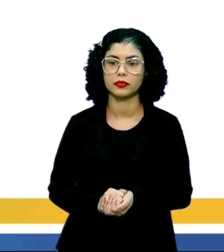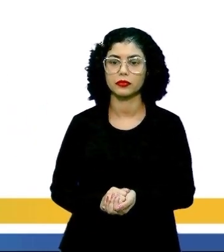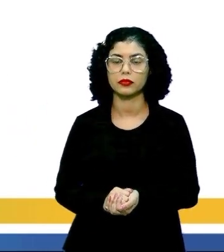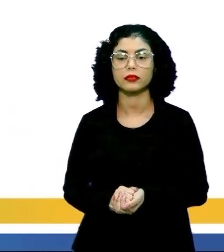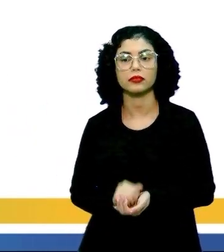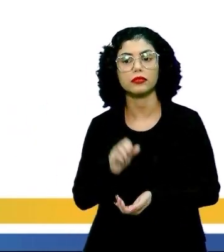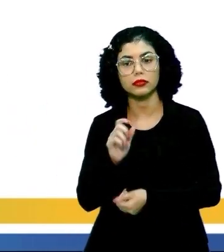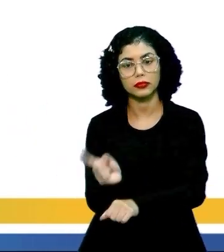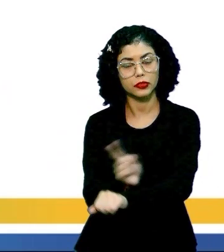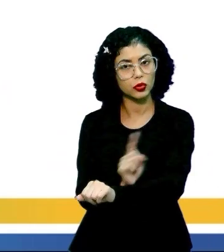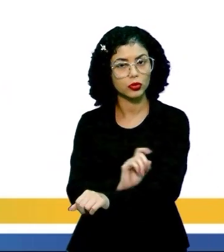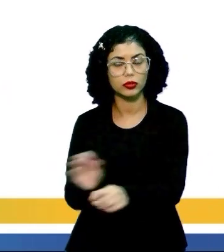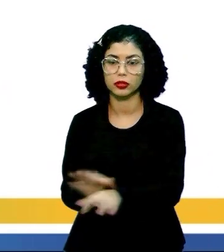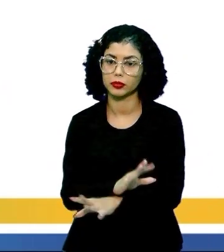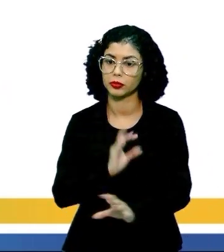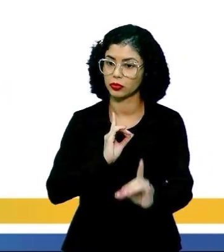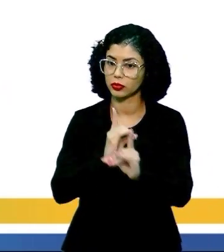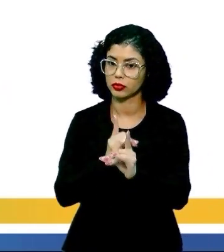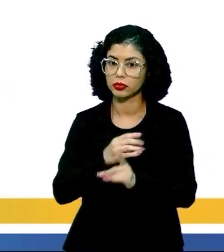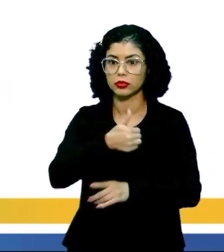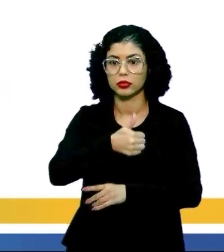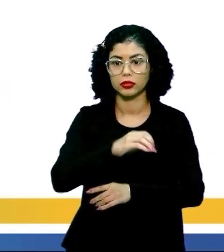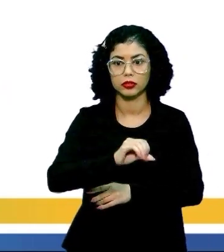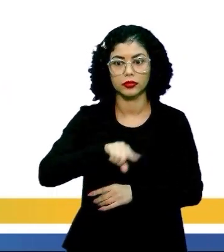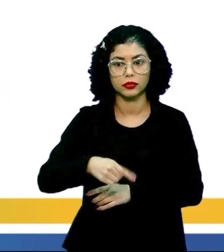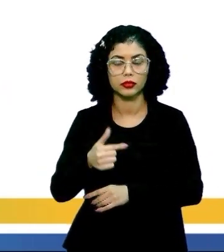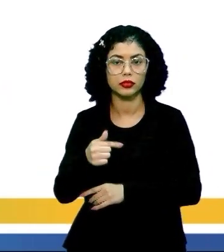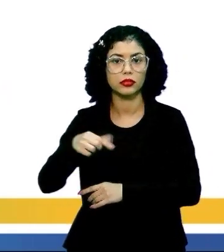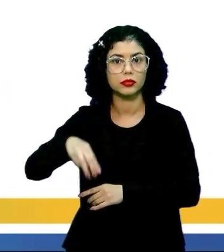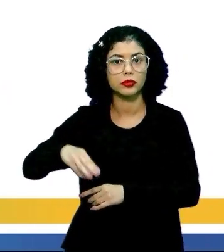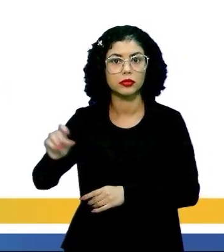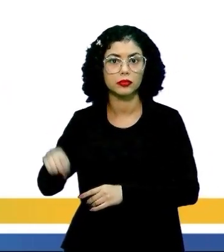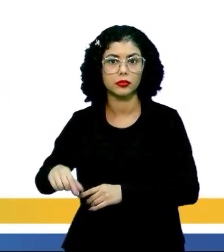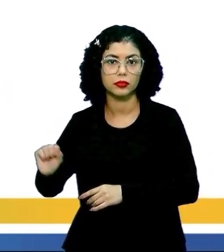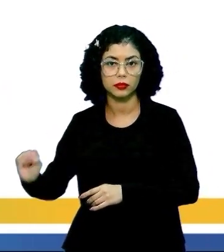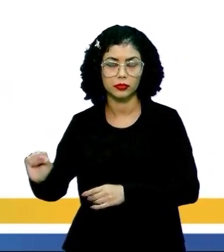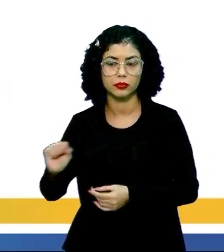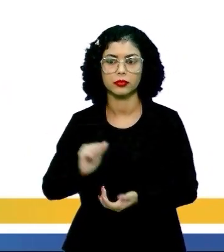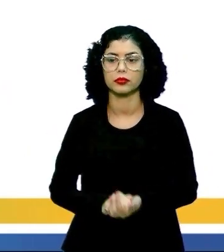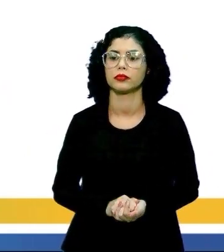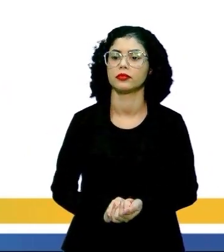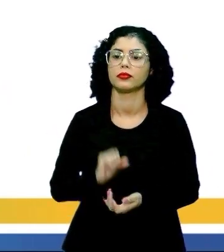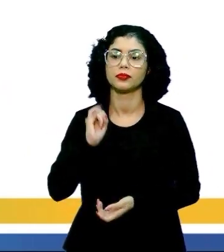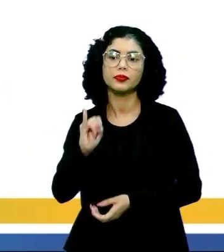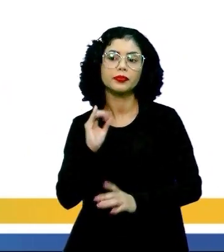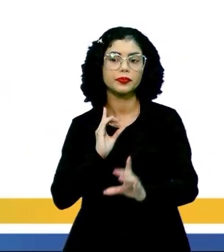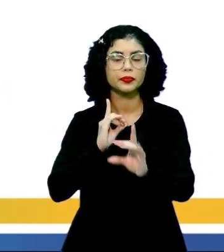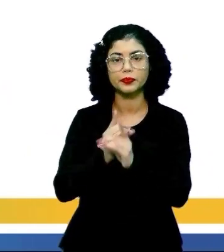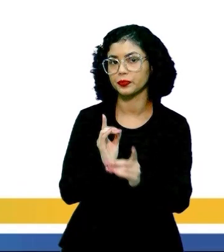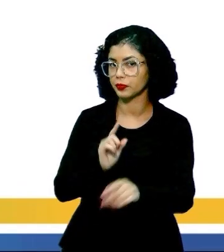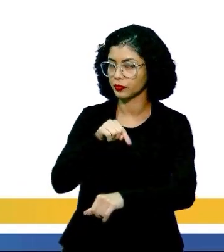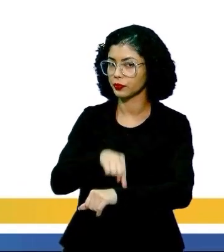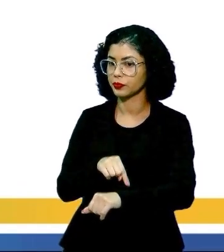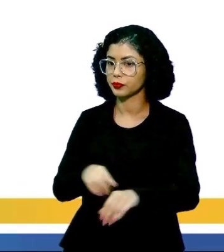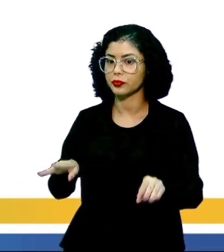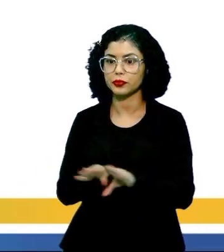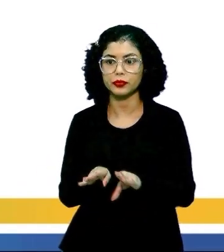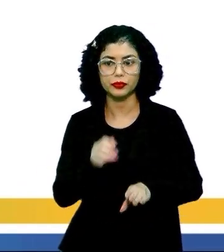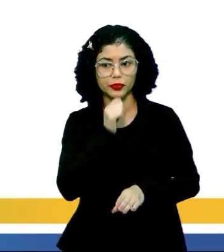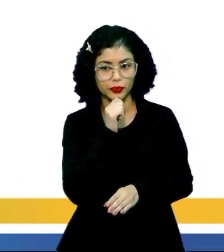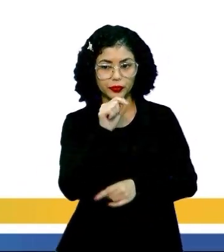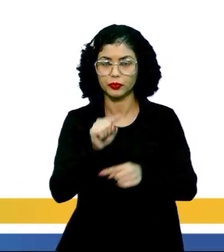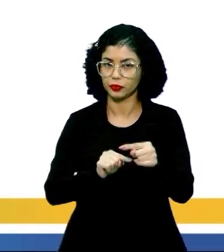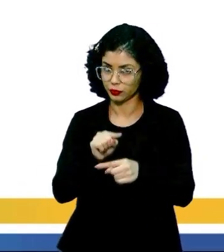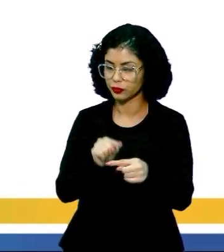o a velocidade que acabamos de encontrar é 19,7 m/s se a gente quer encontrar esse tempo basta efetuar essa